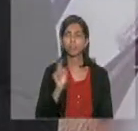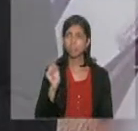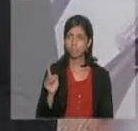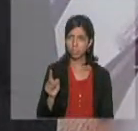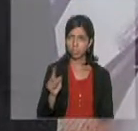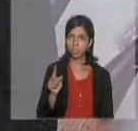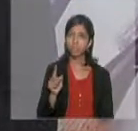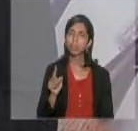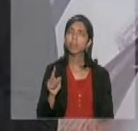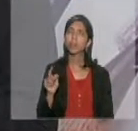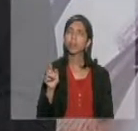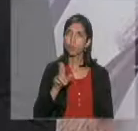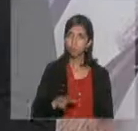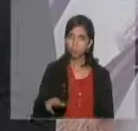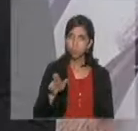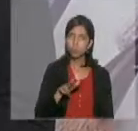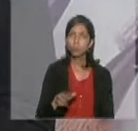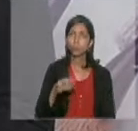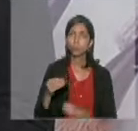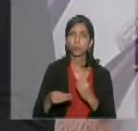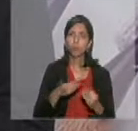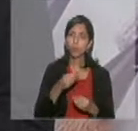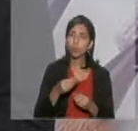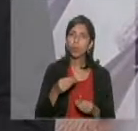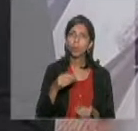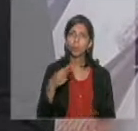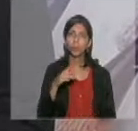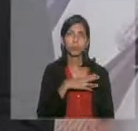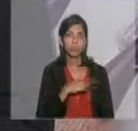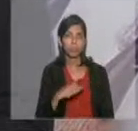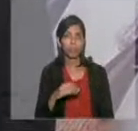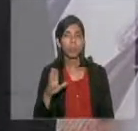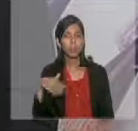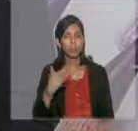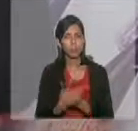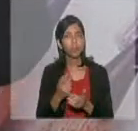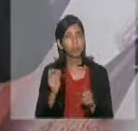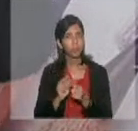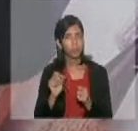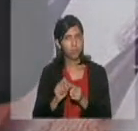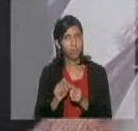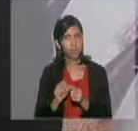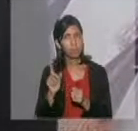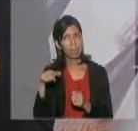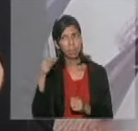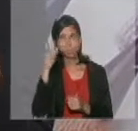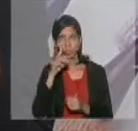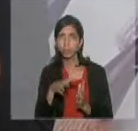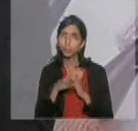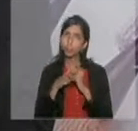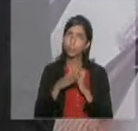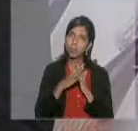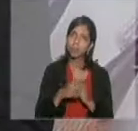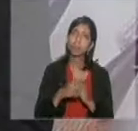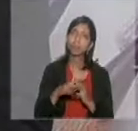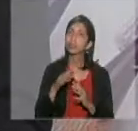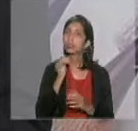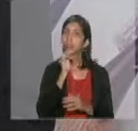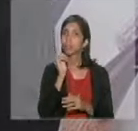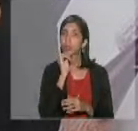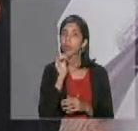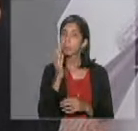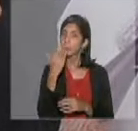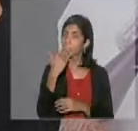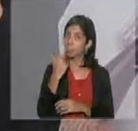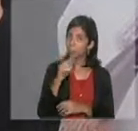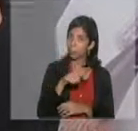que usou, né, a introdução alimentar participativa com a Ana Clara, ainda usa. É complicado para você, ou foi complicado, por exemplo,